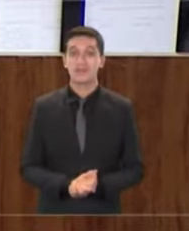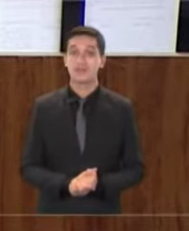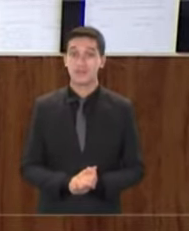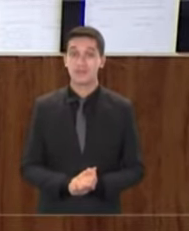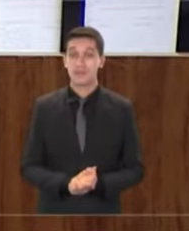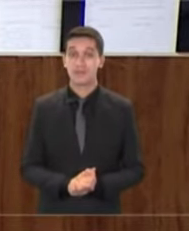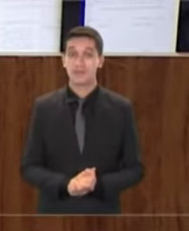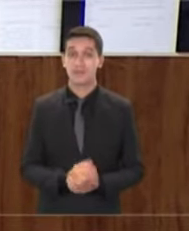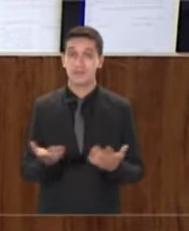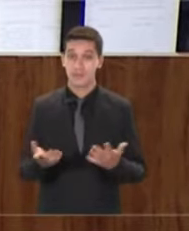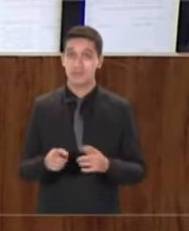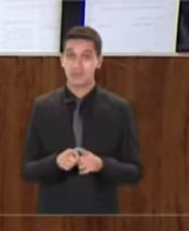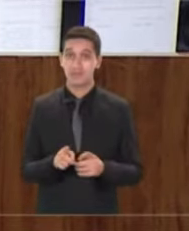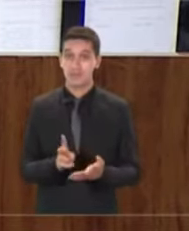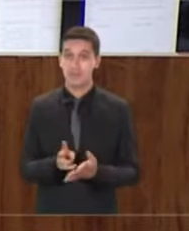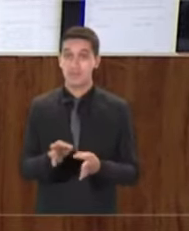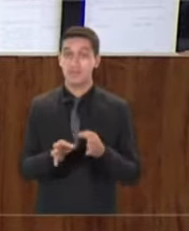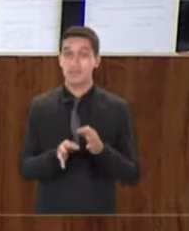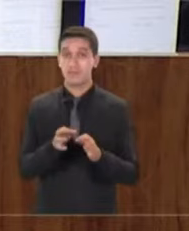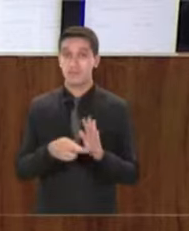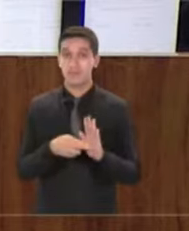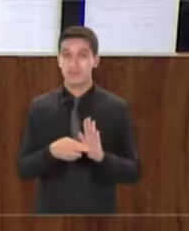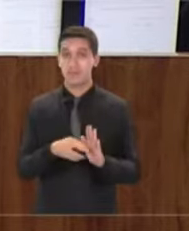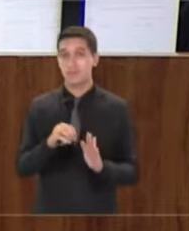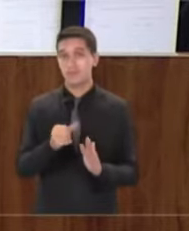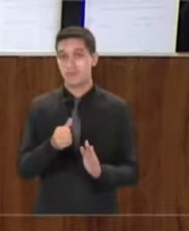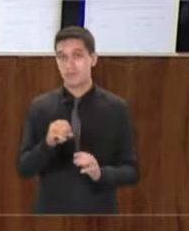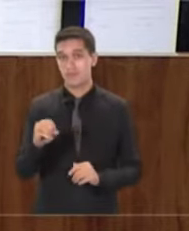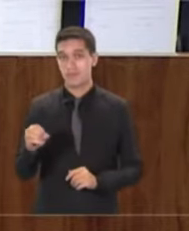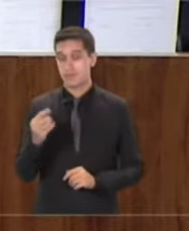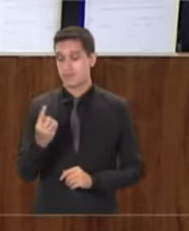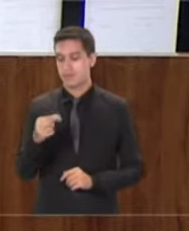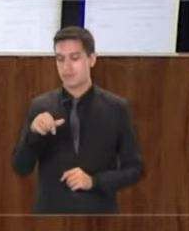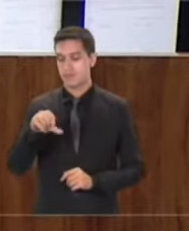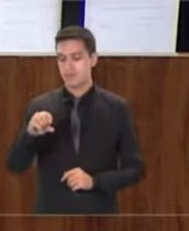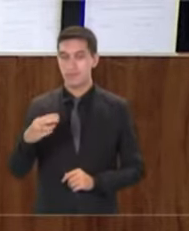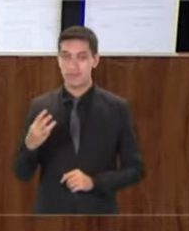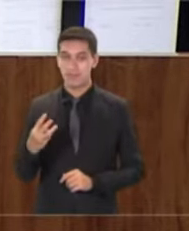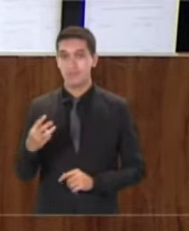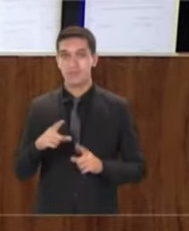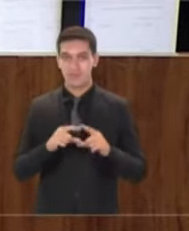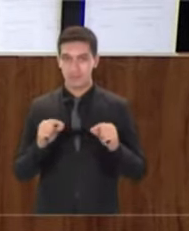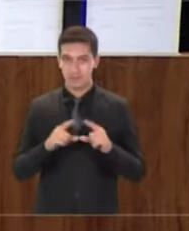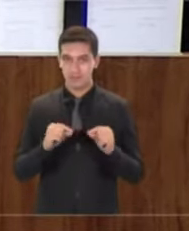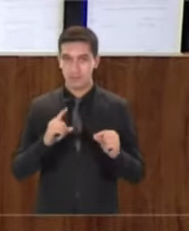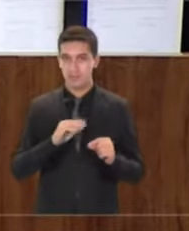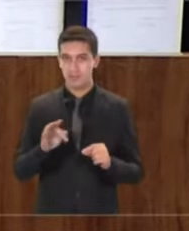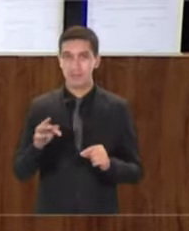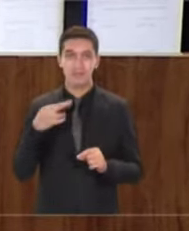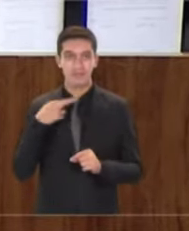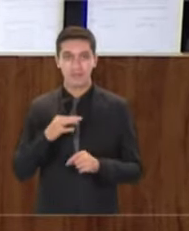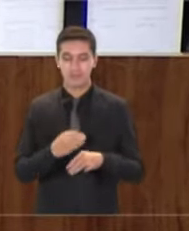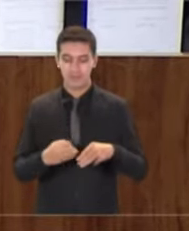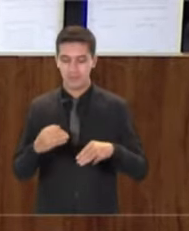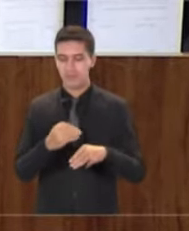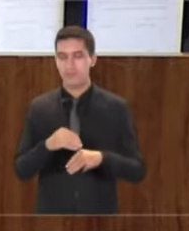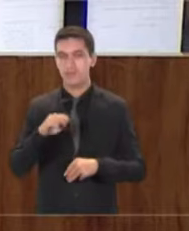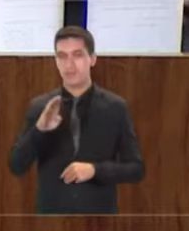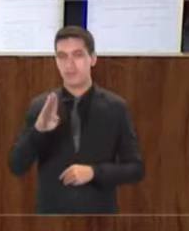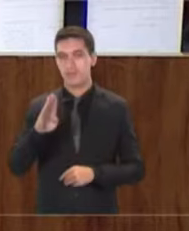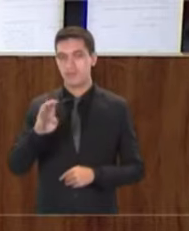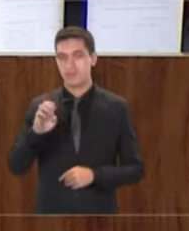a continuidade do julgamento a representação 0601793, Brasília, Distrito Federal, de relatoria do ministro Benedito